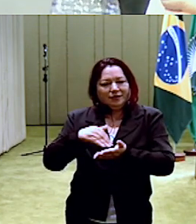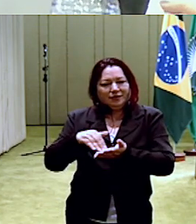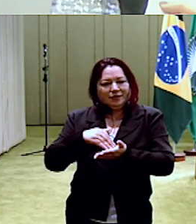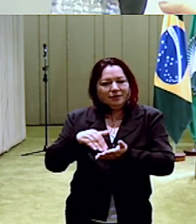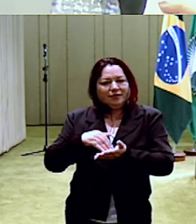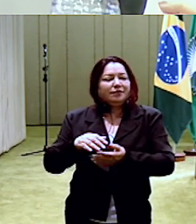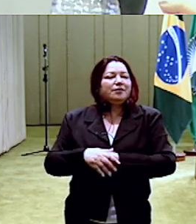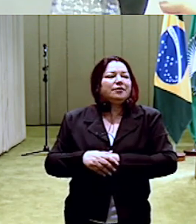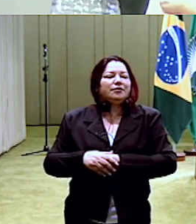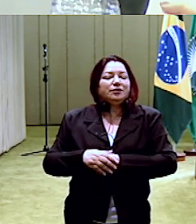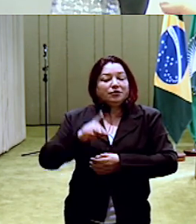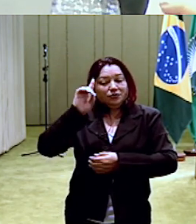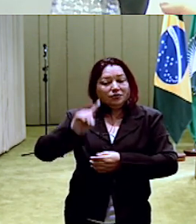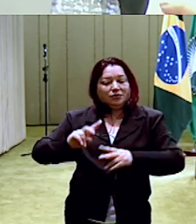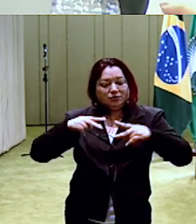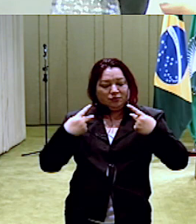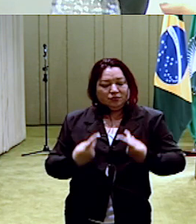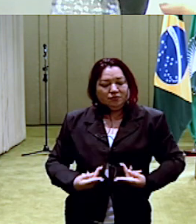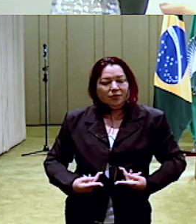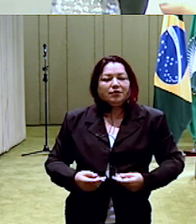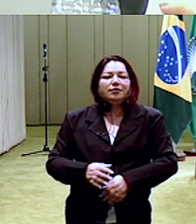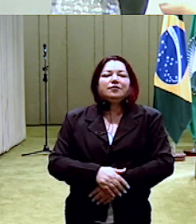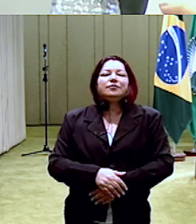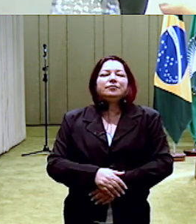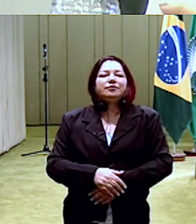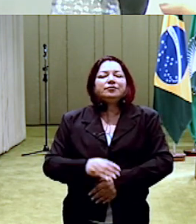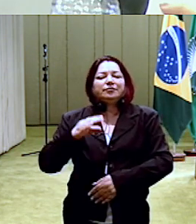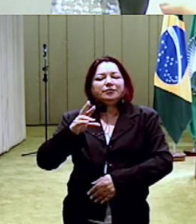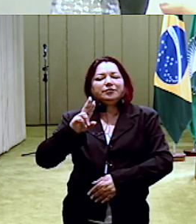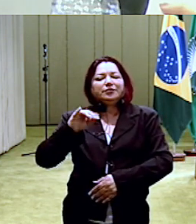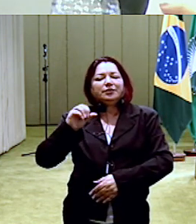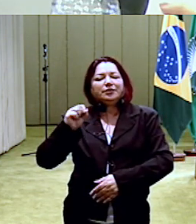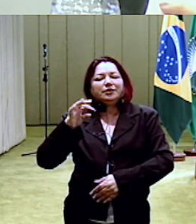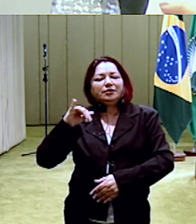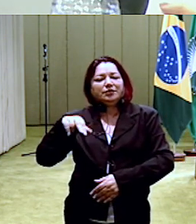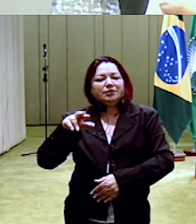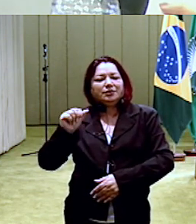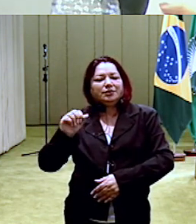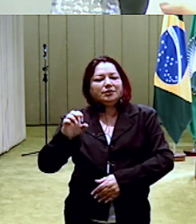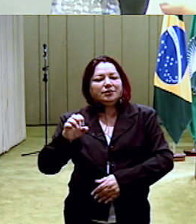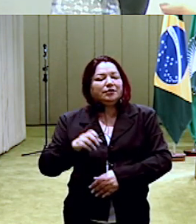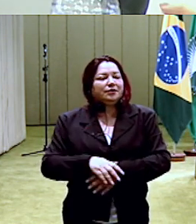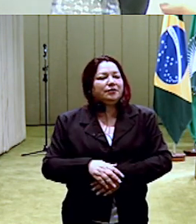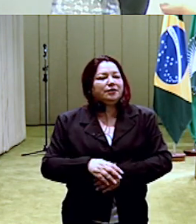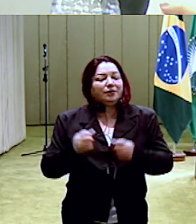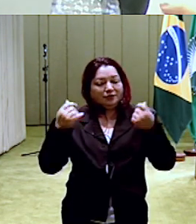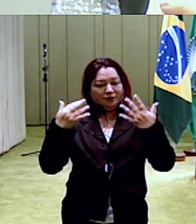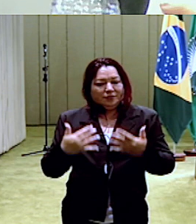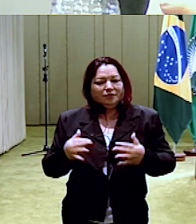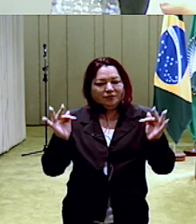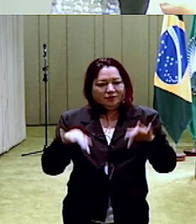executiva do Ministério dos Direitos Humanos e Cidadania, senhora Rita Cristina de Oliveira, representando o ministro Silvio Almeida, para considerações